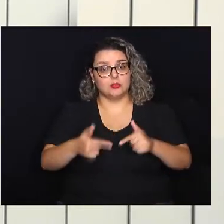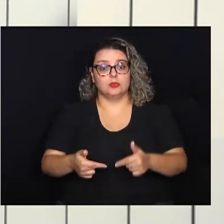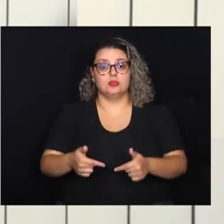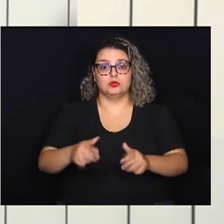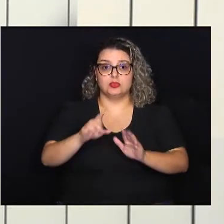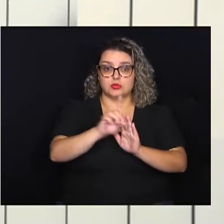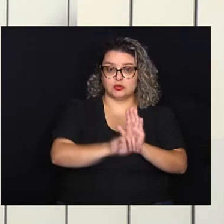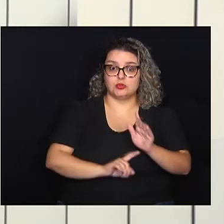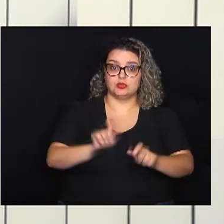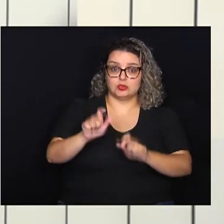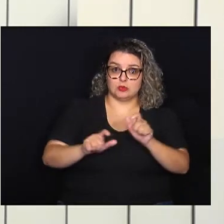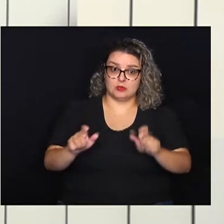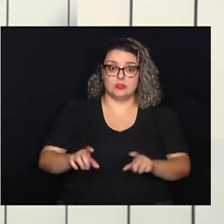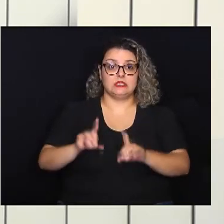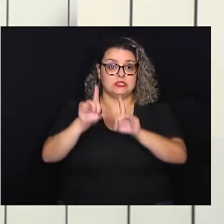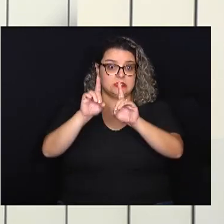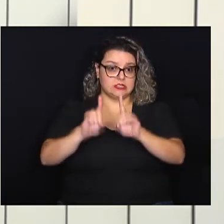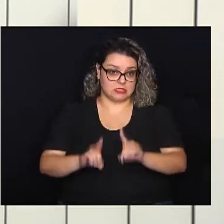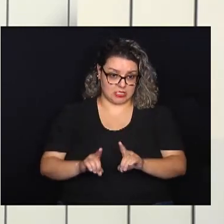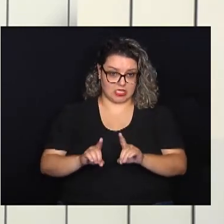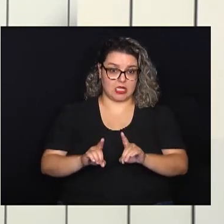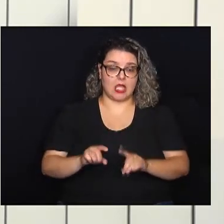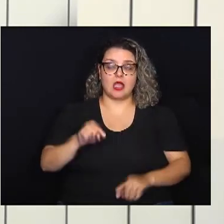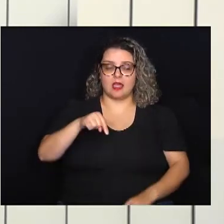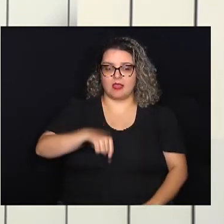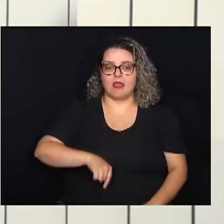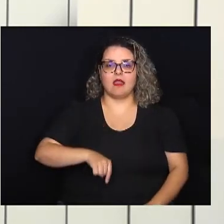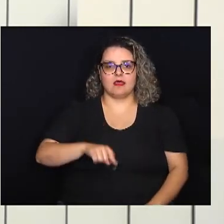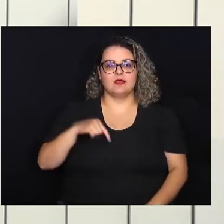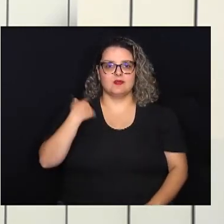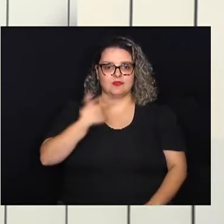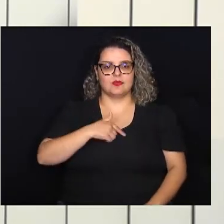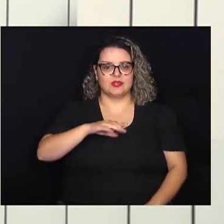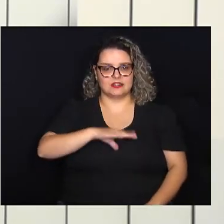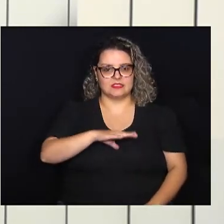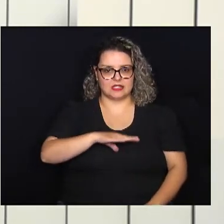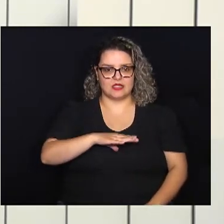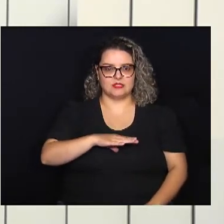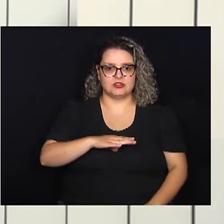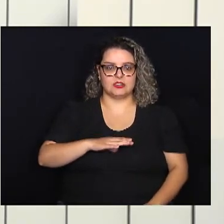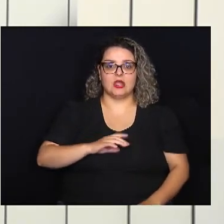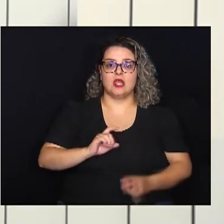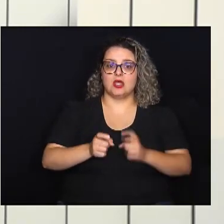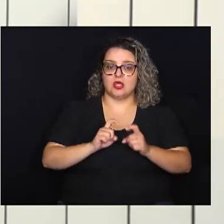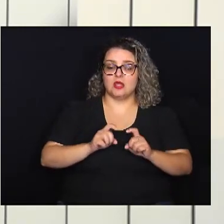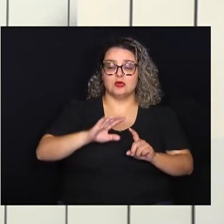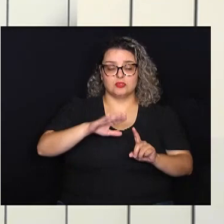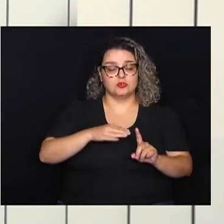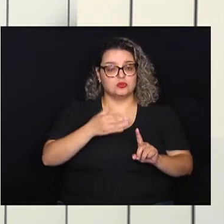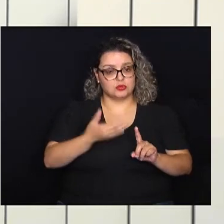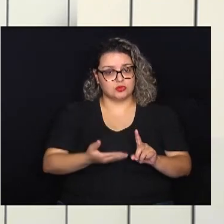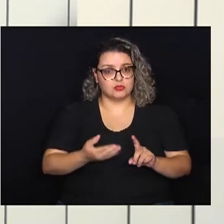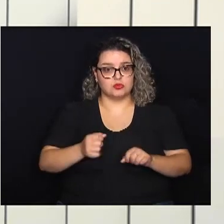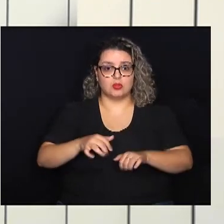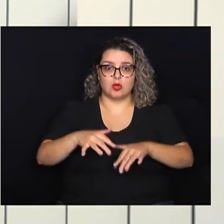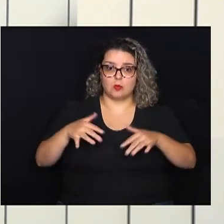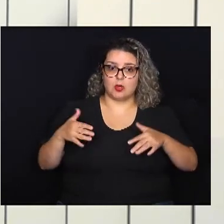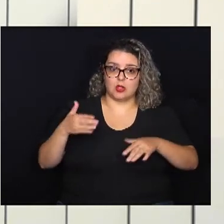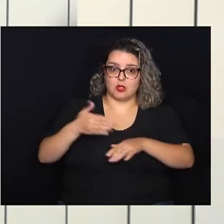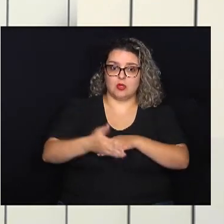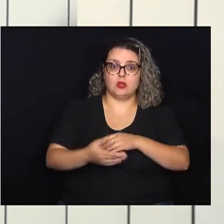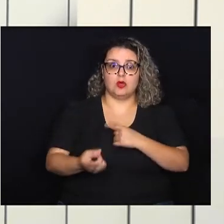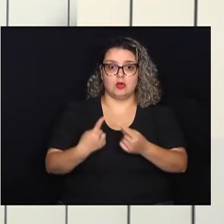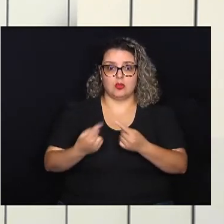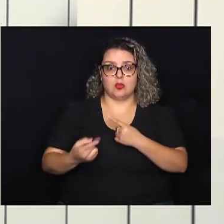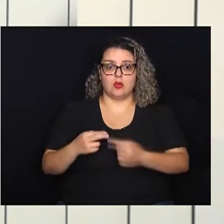prol dos direitos das pessoas com deficiência aqui no nosso município a solenidade será realizada no plenário com entrada pela